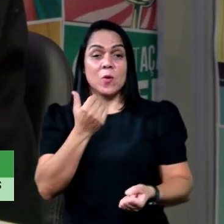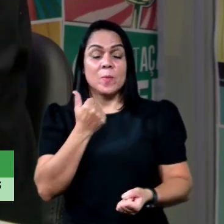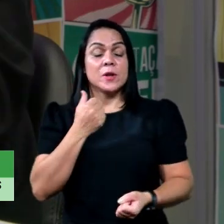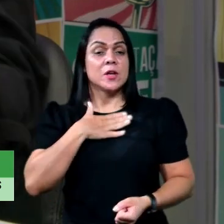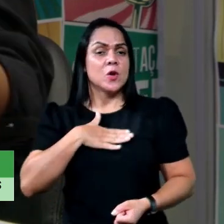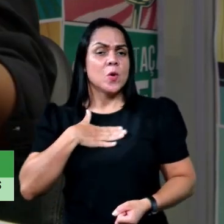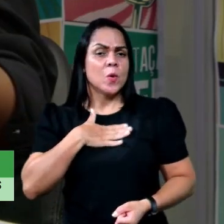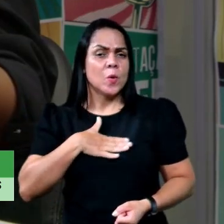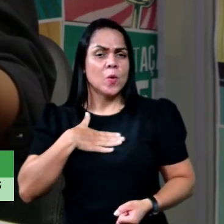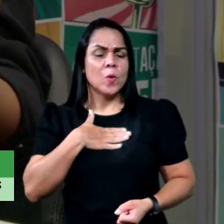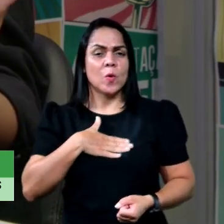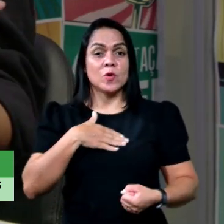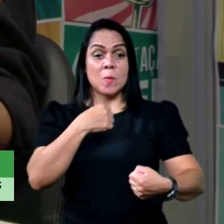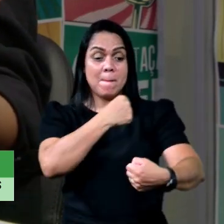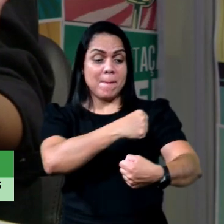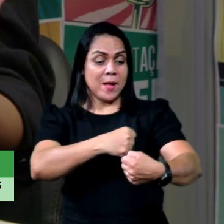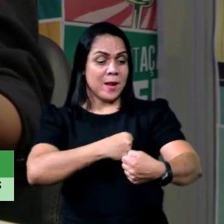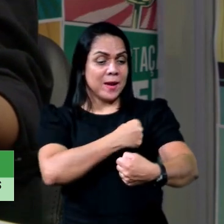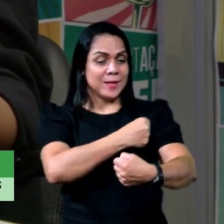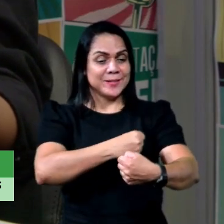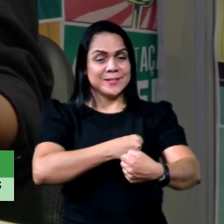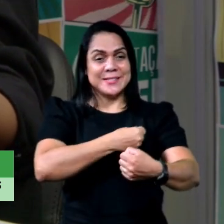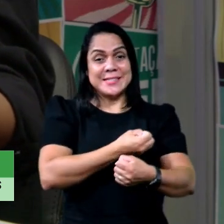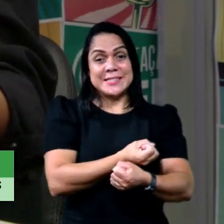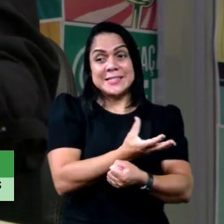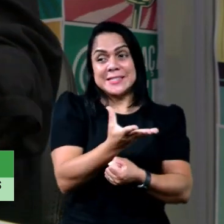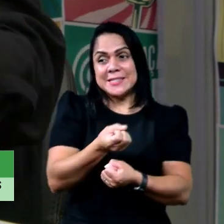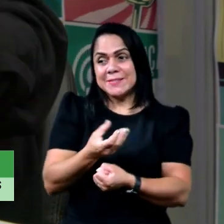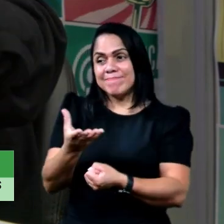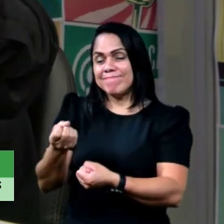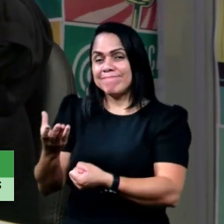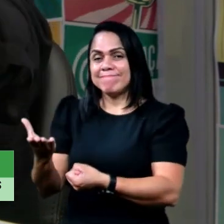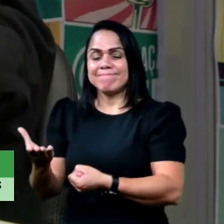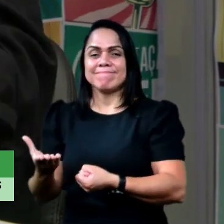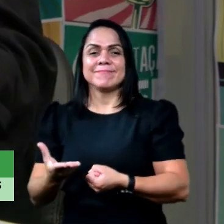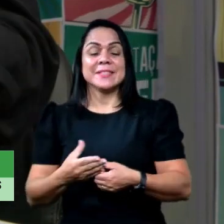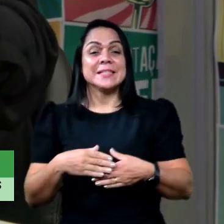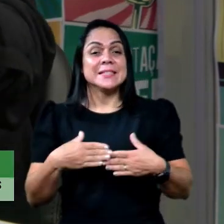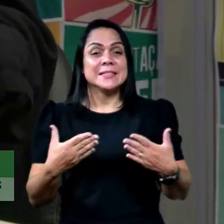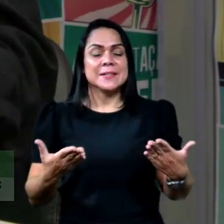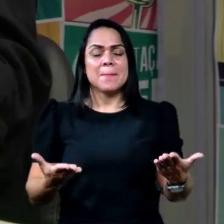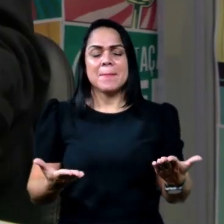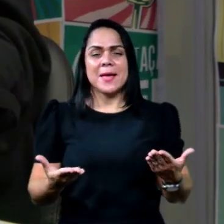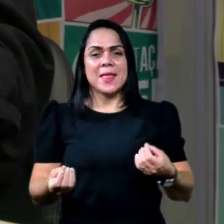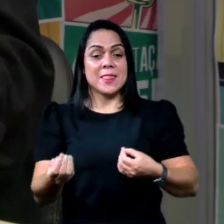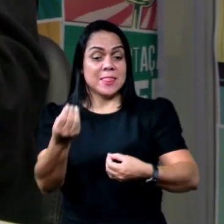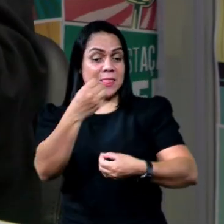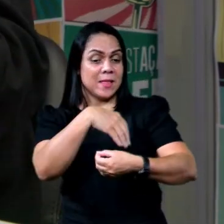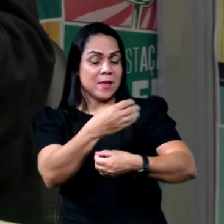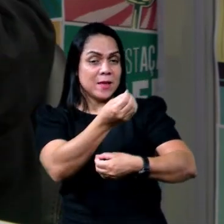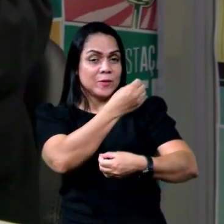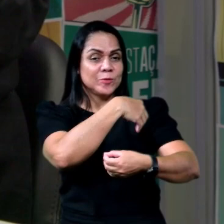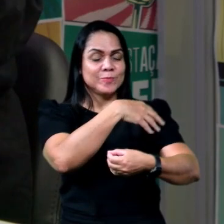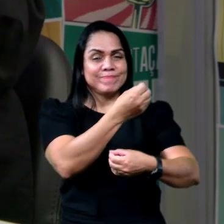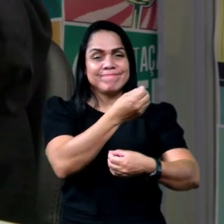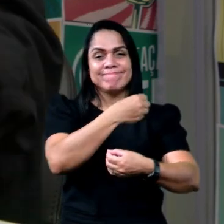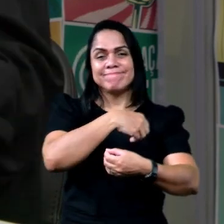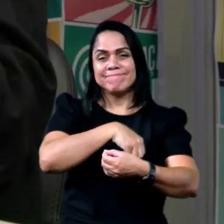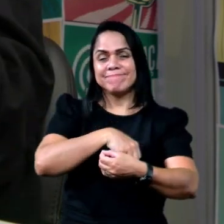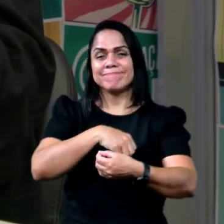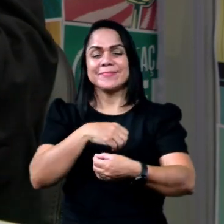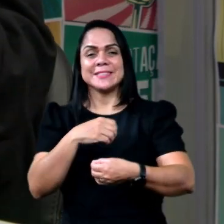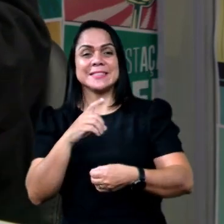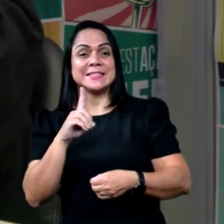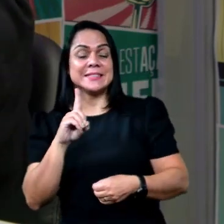uma comida de uma panela só que serve muita gente. E tem muitas questões dentro da própria panela da moqueca, né? O